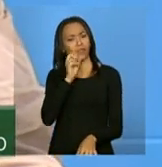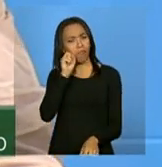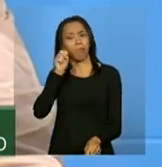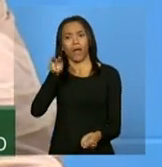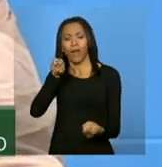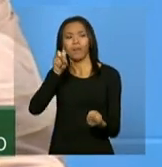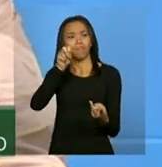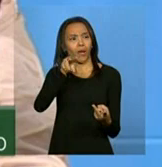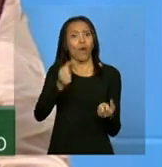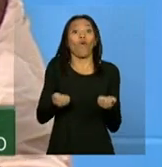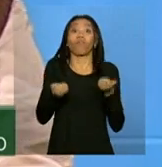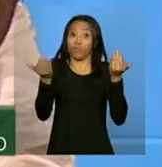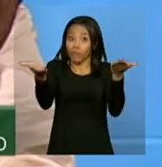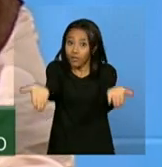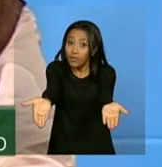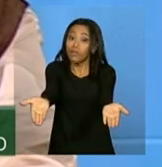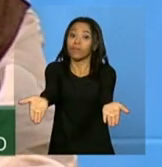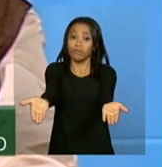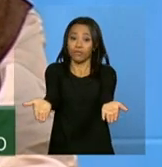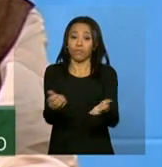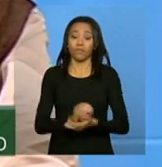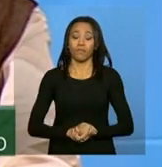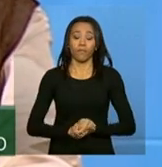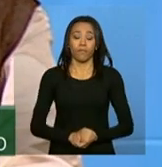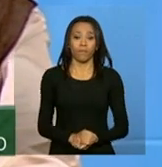sendo ofertada.